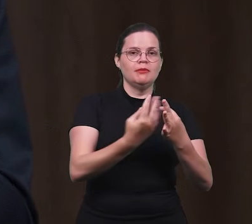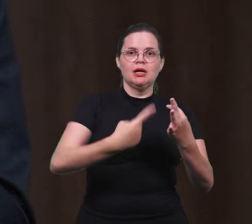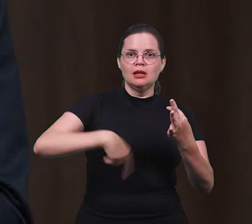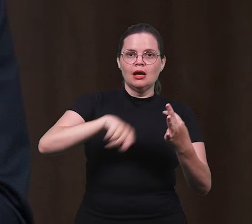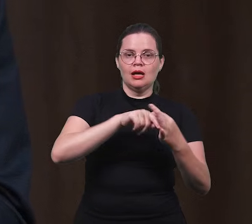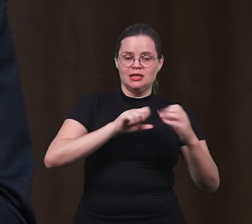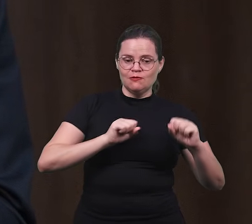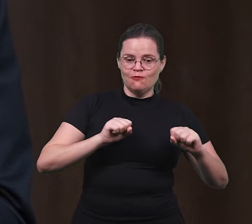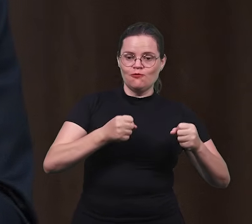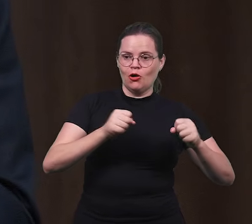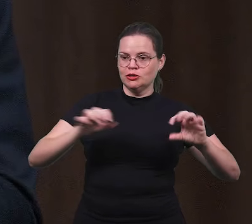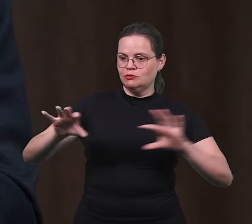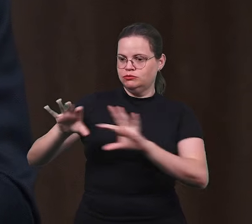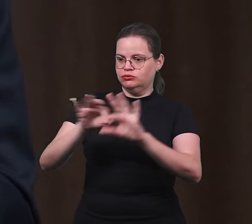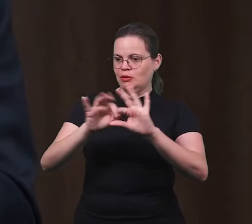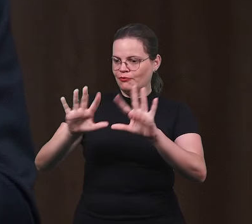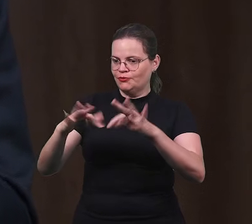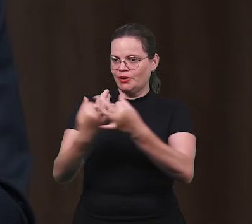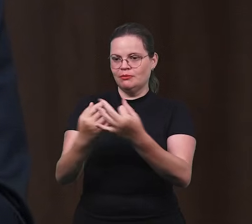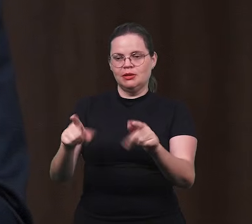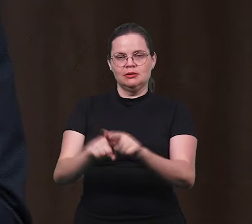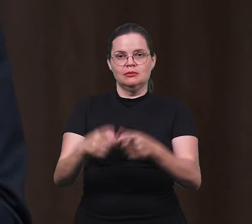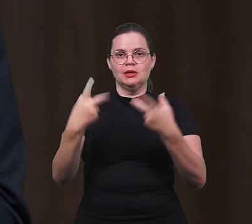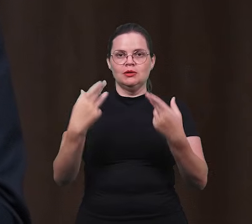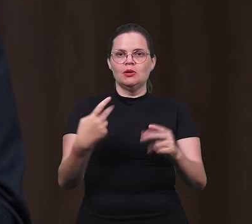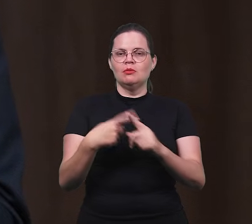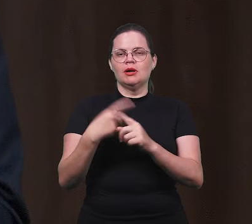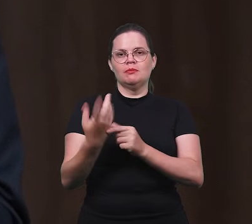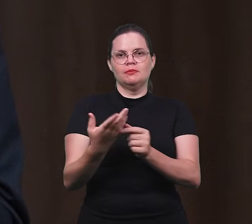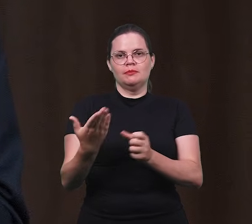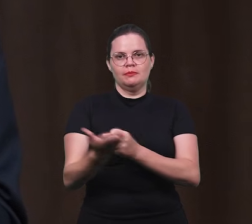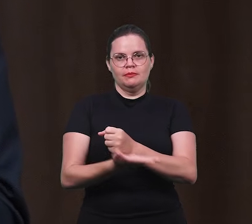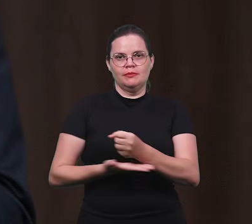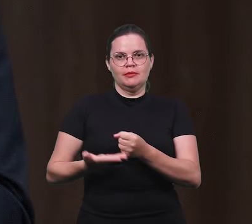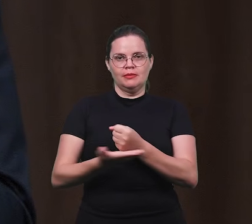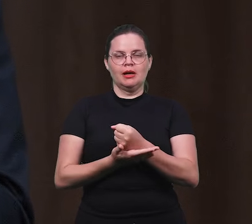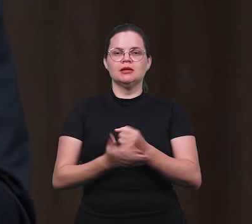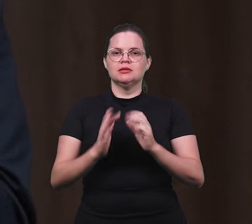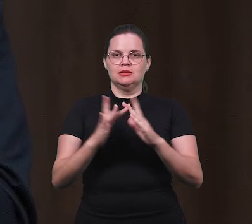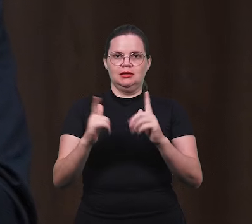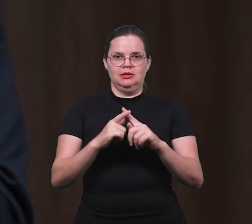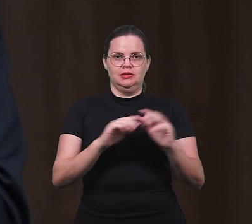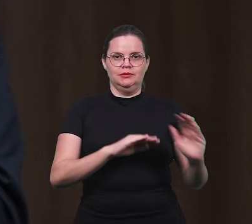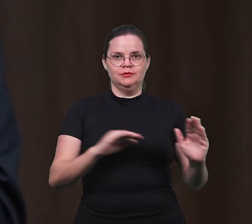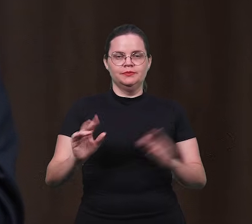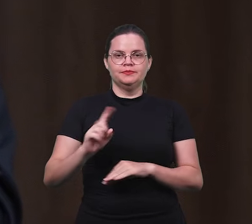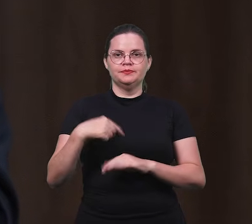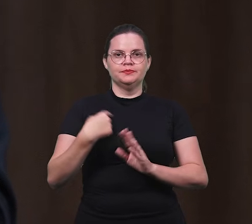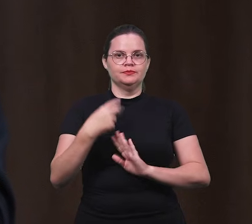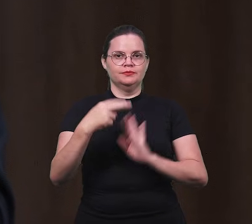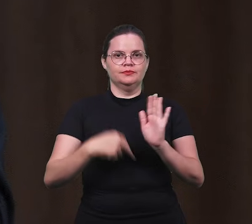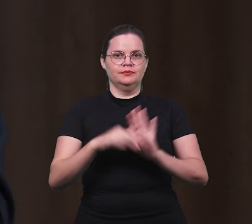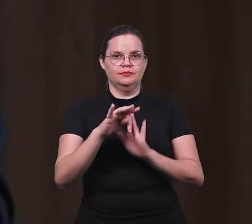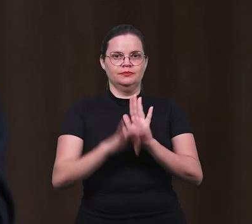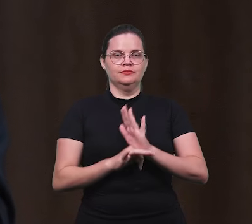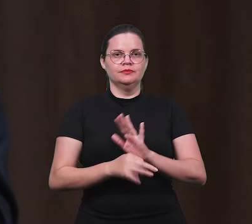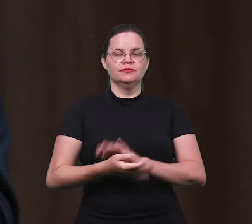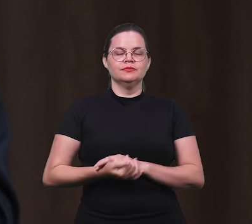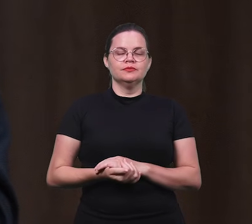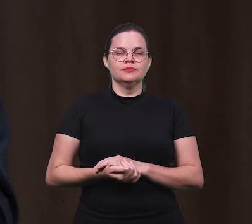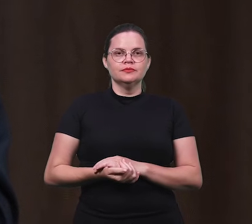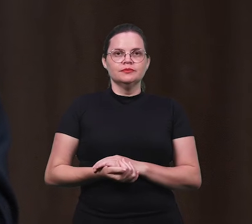como família, porque dá sustentação a esta igreja. O texto que nós vamos ler,